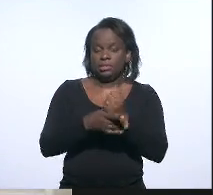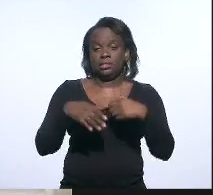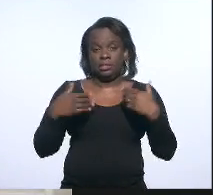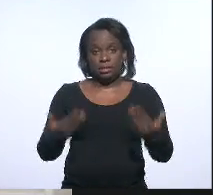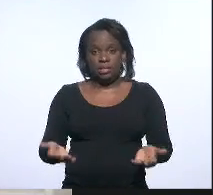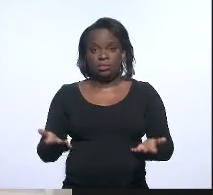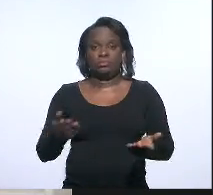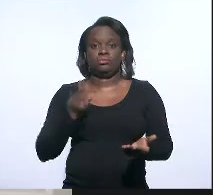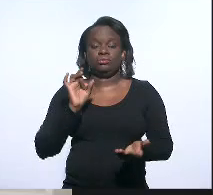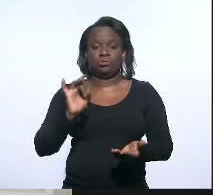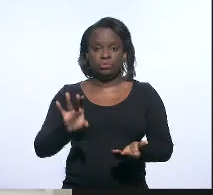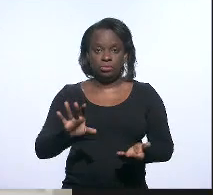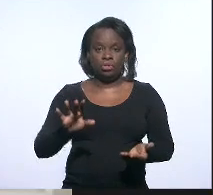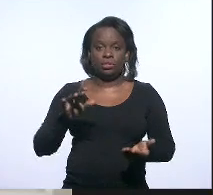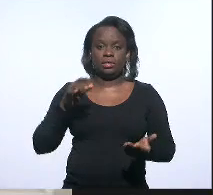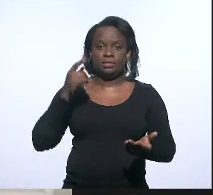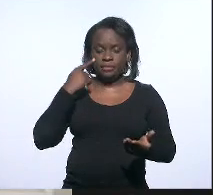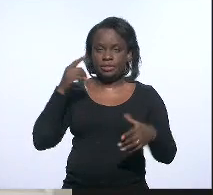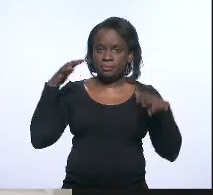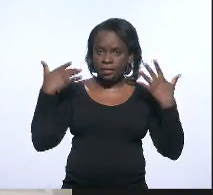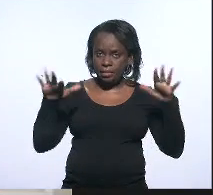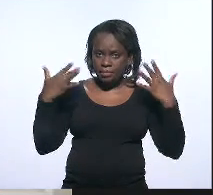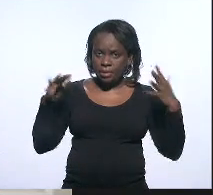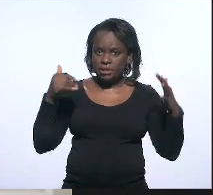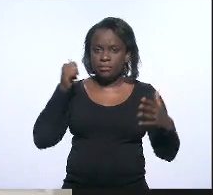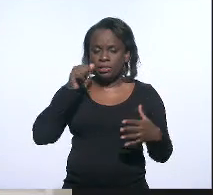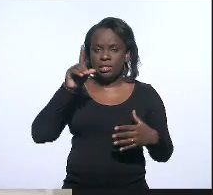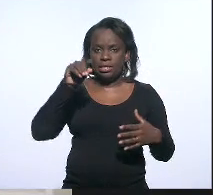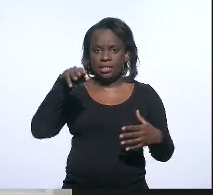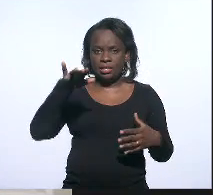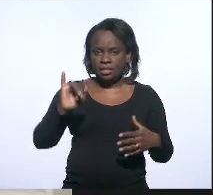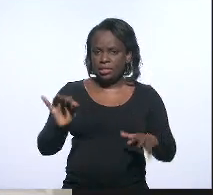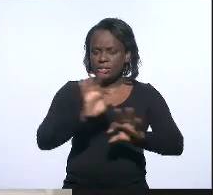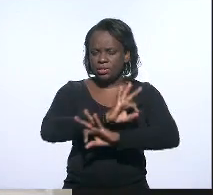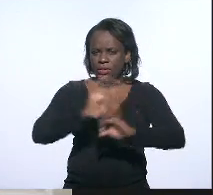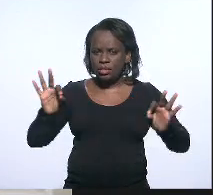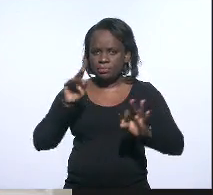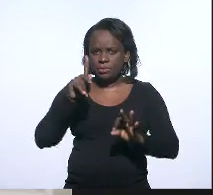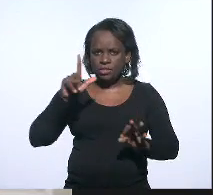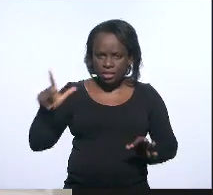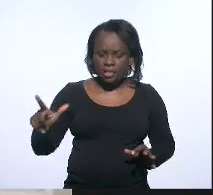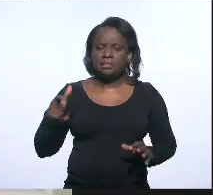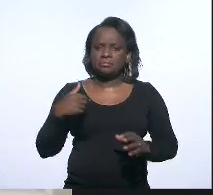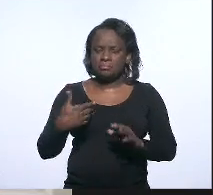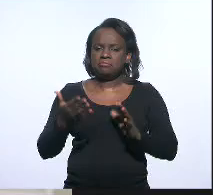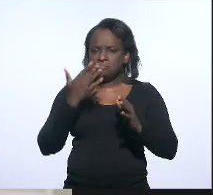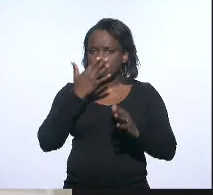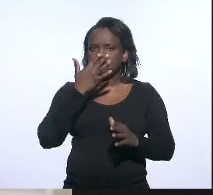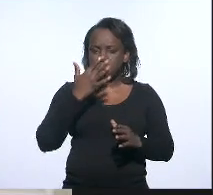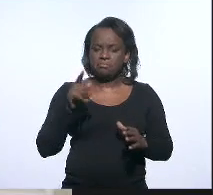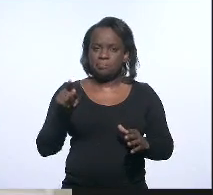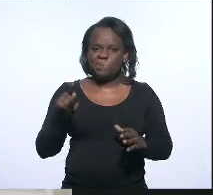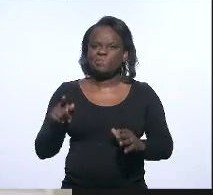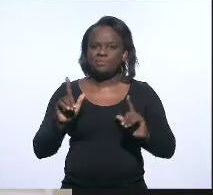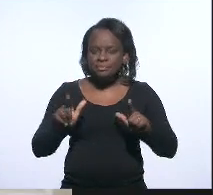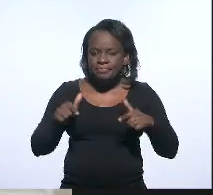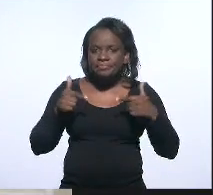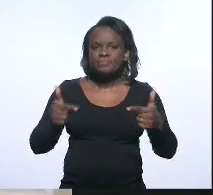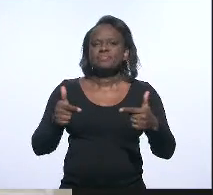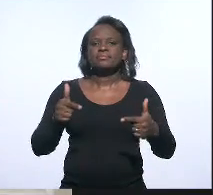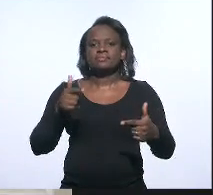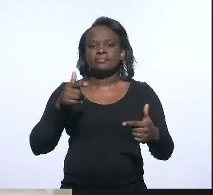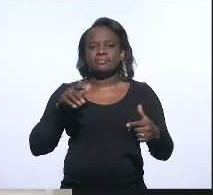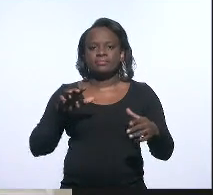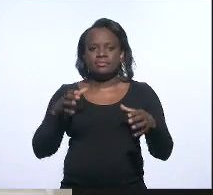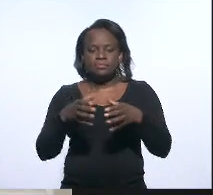Então, não só parabenizar a deputada Dani Monteiro pelo excelente projeto, reconhecendo assim a ação